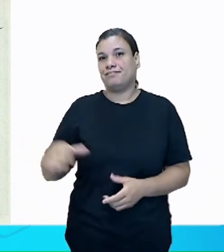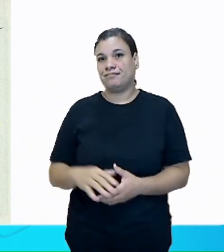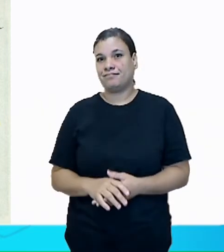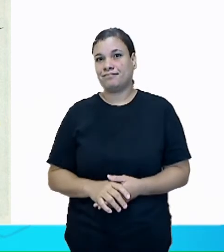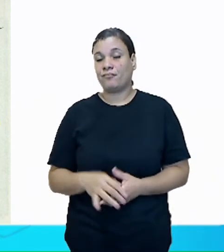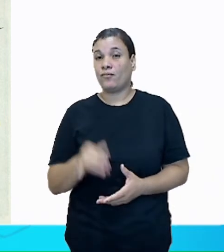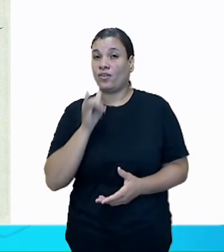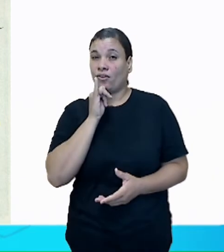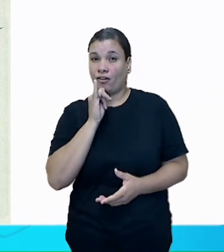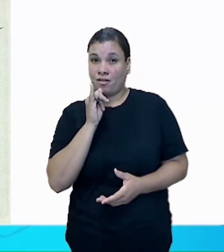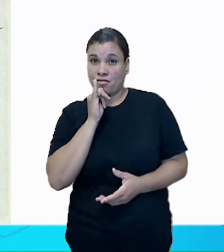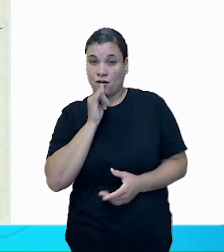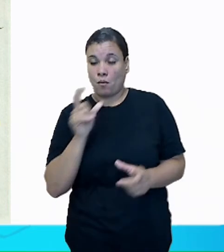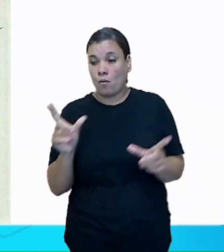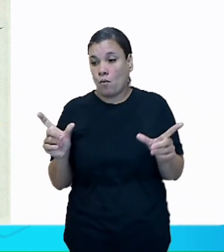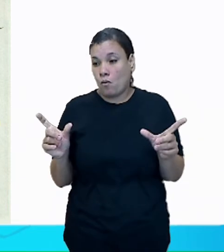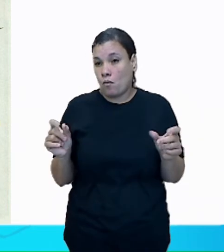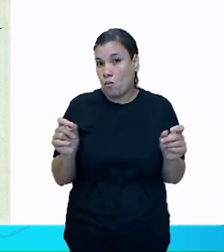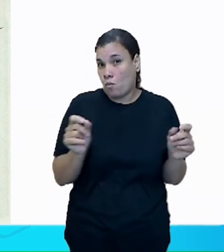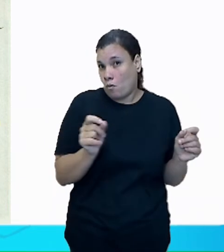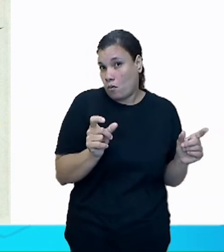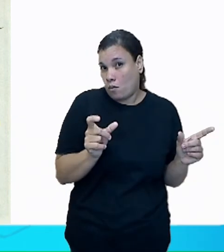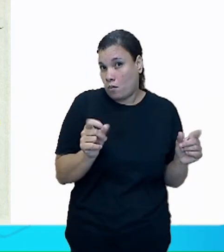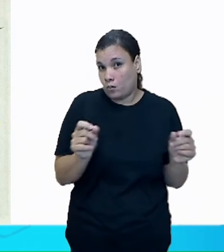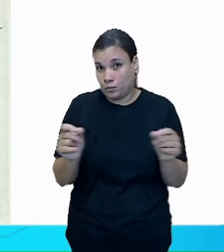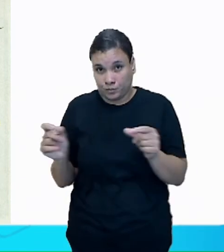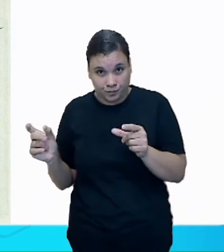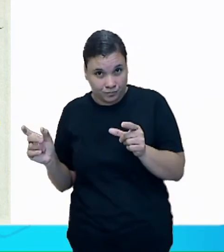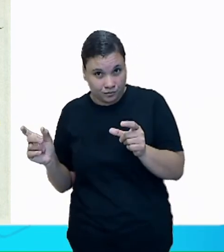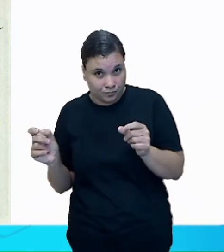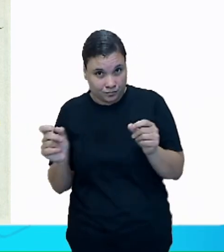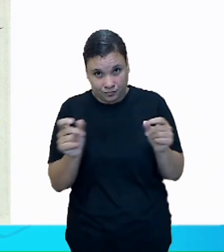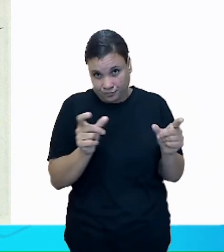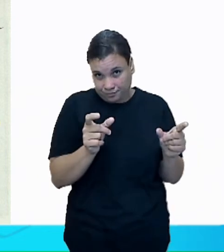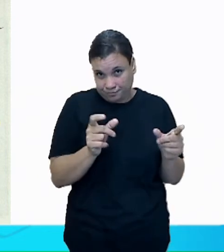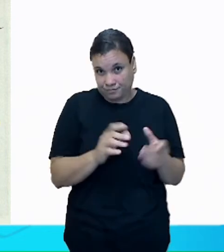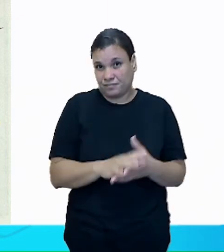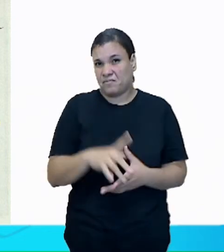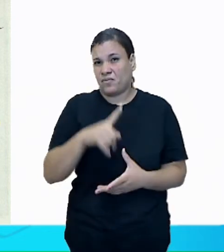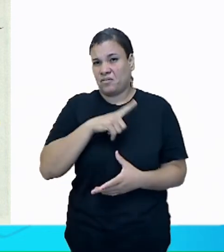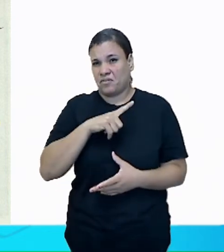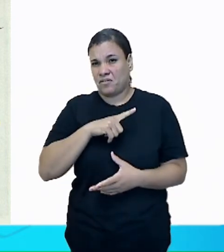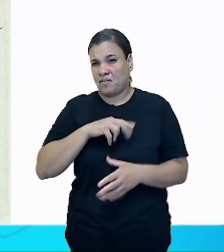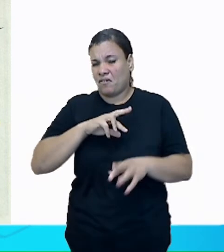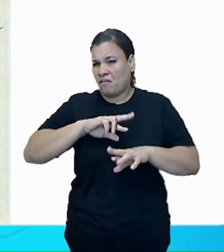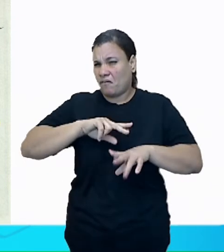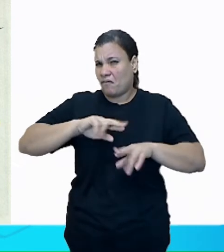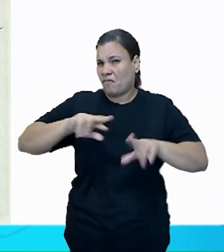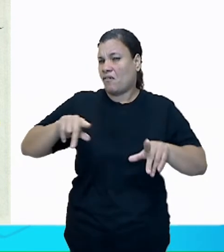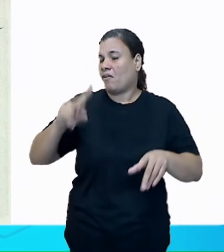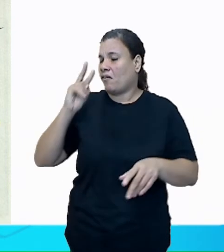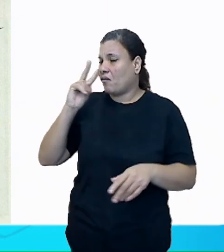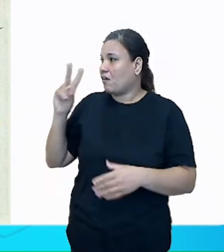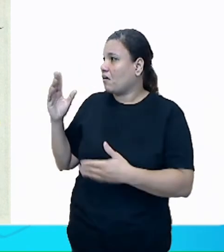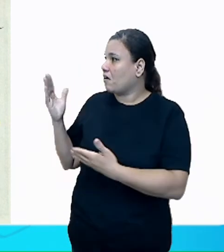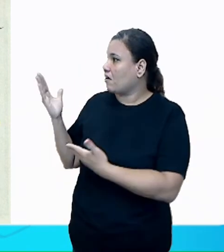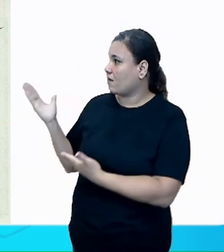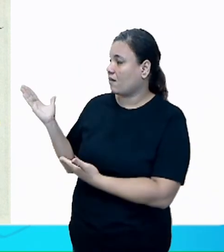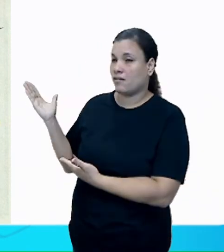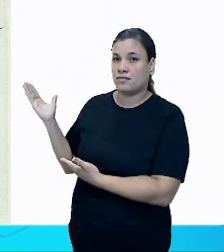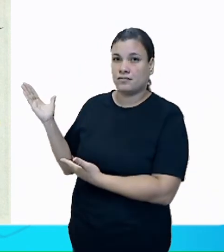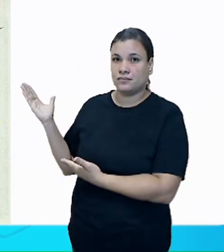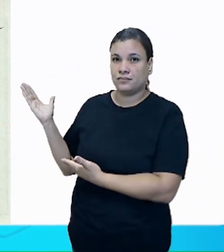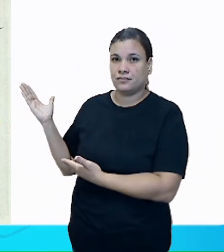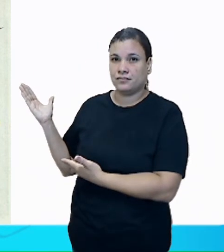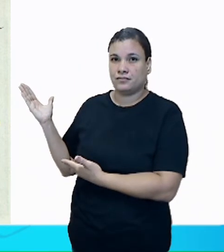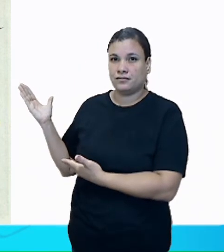caranguejo, nós vamos ter lagostas, nós vamos ter lagostim. Então, todos esses animais,